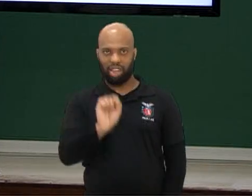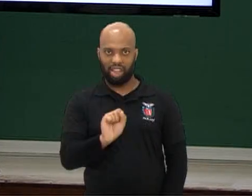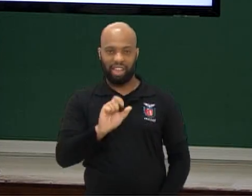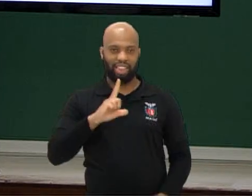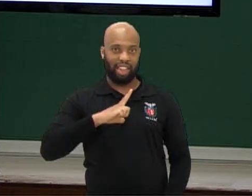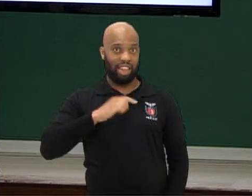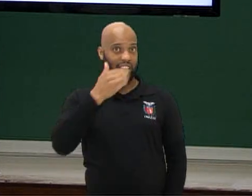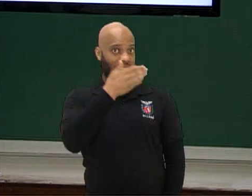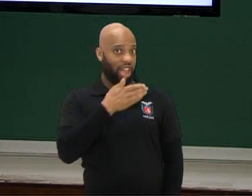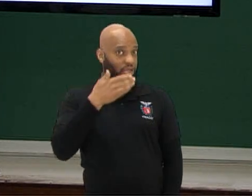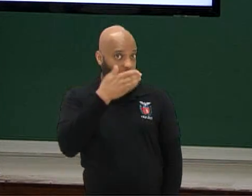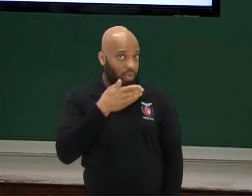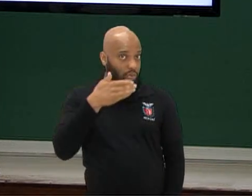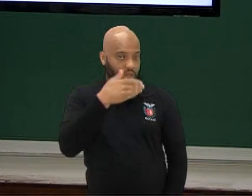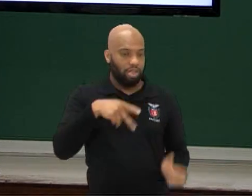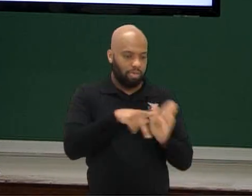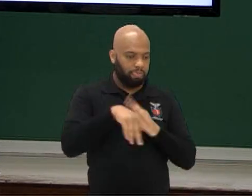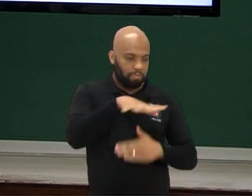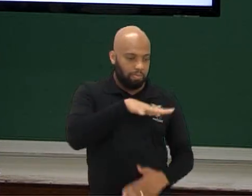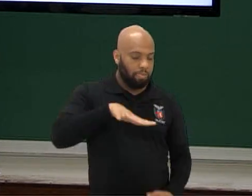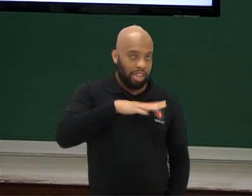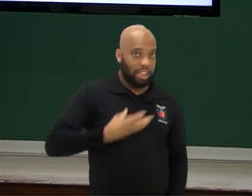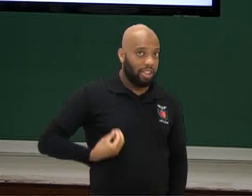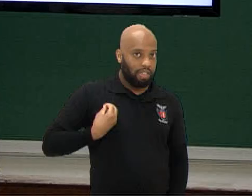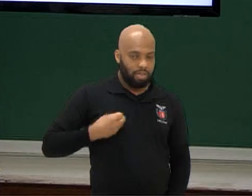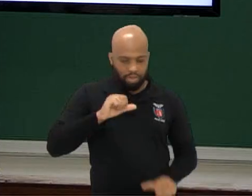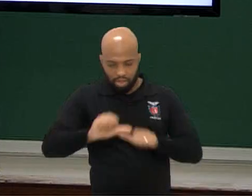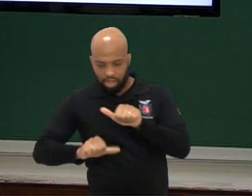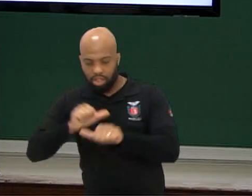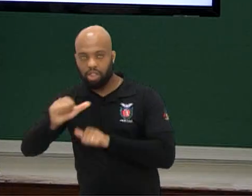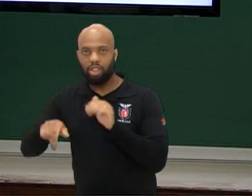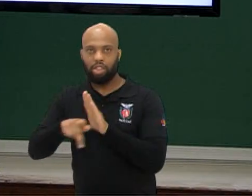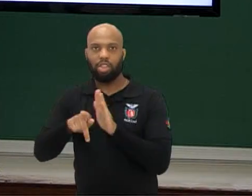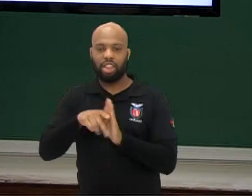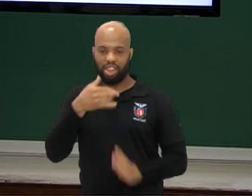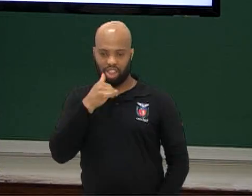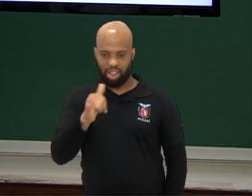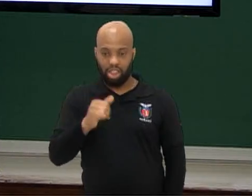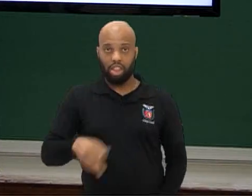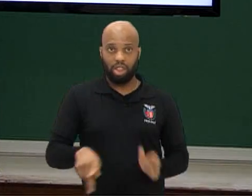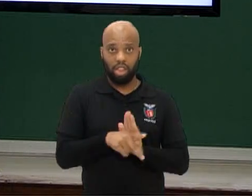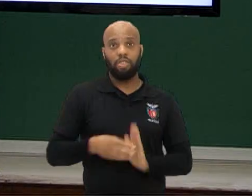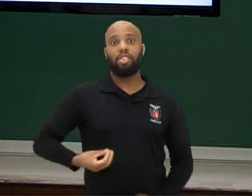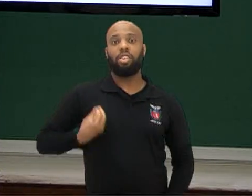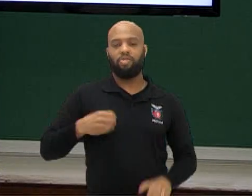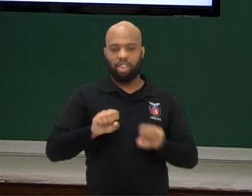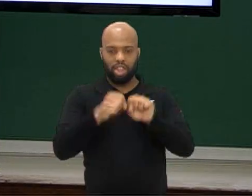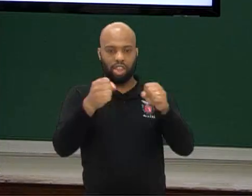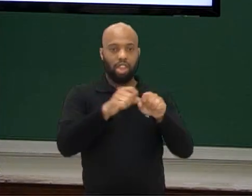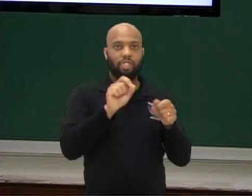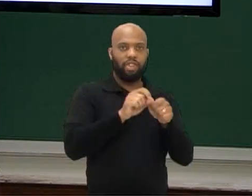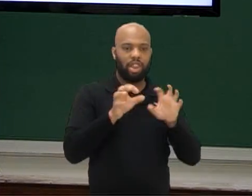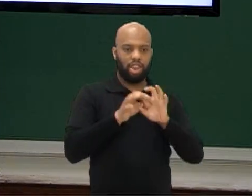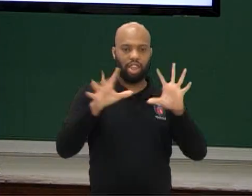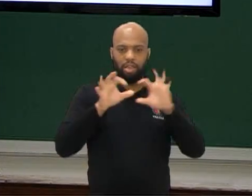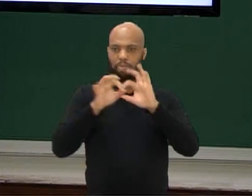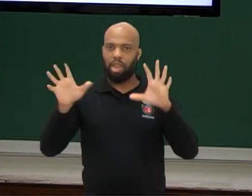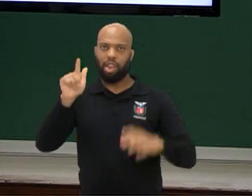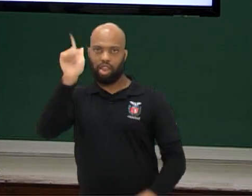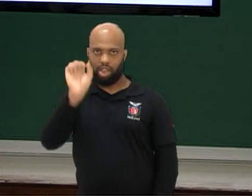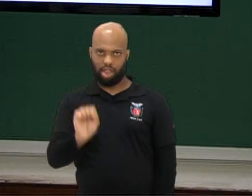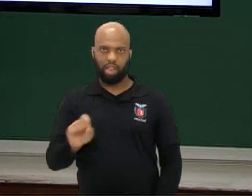aquele açúcar do ambiente que elas estão em energia para sobreviver, de quebra liberam gás carbônico